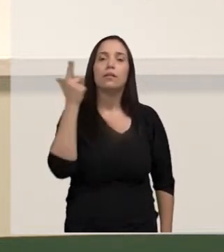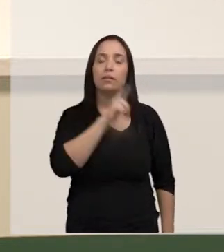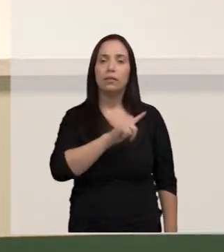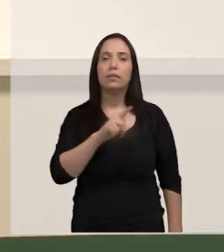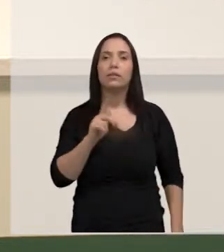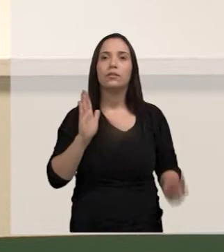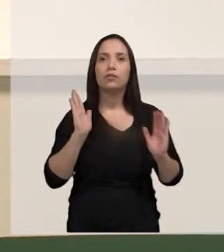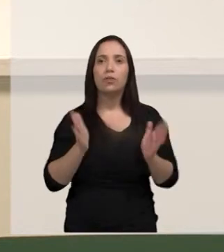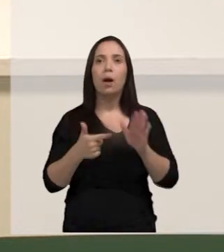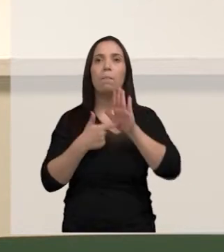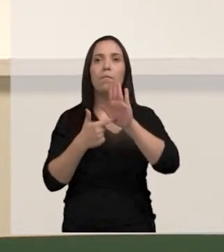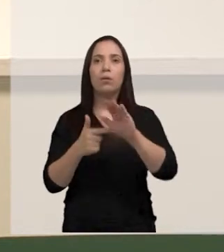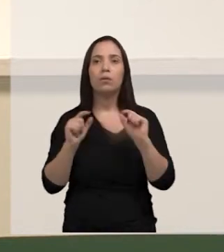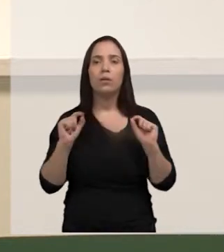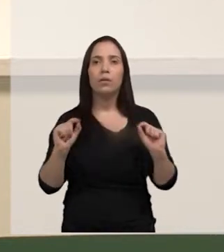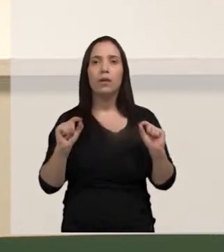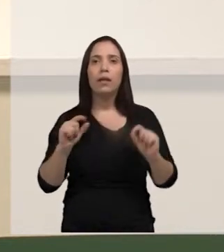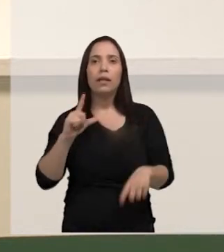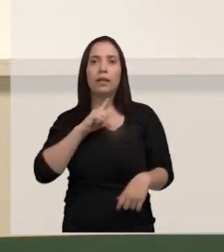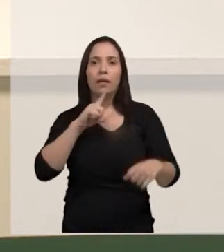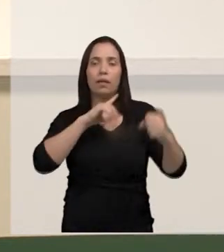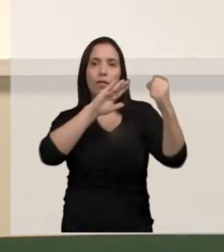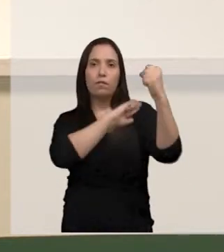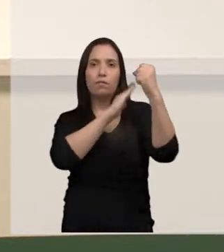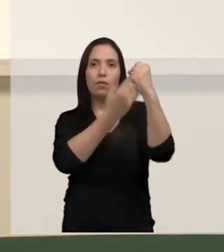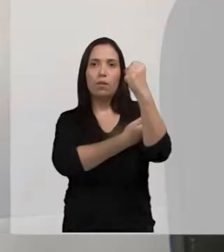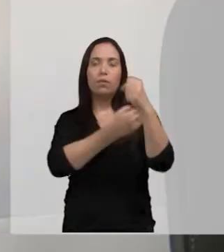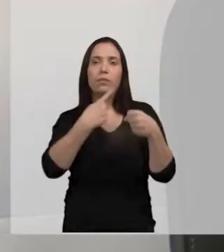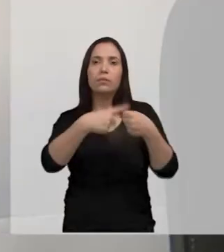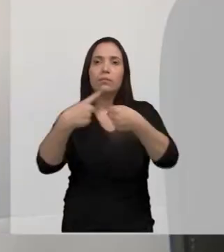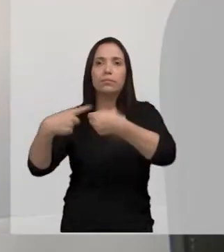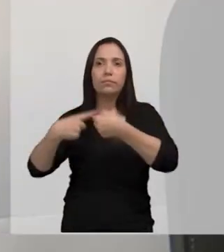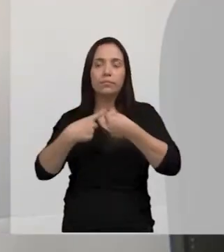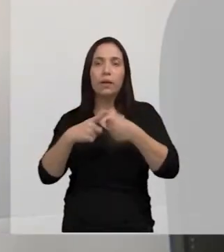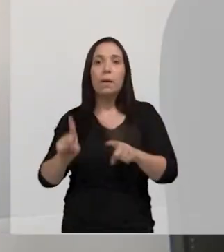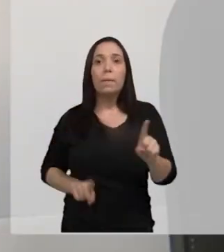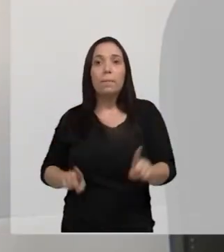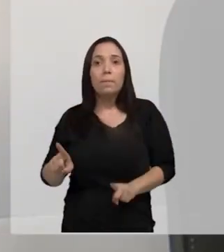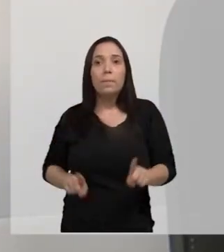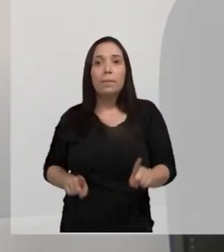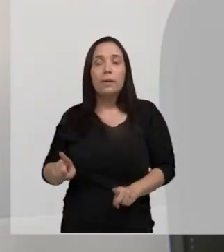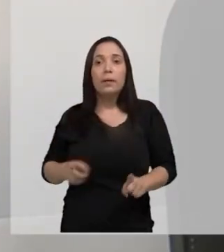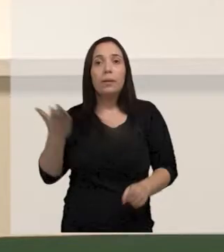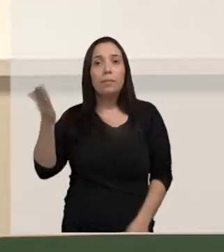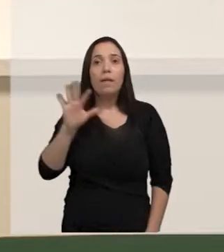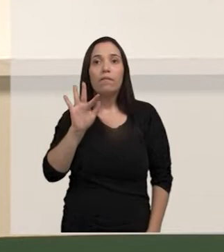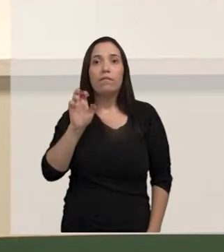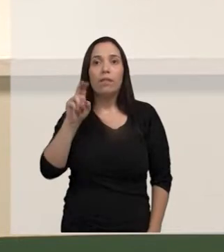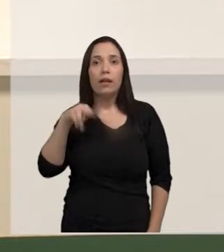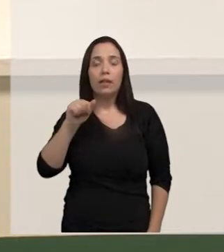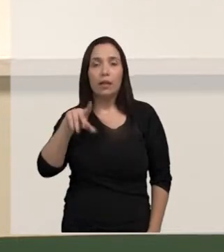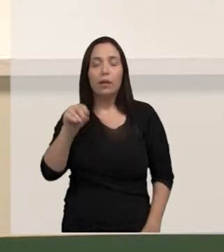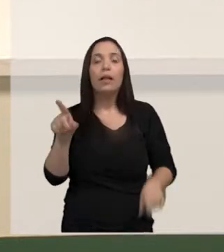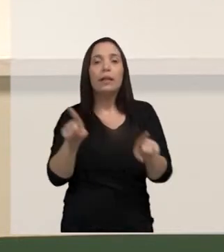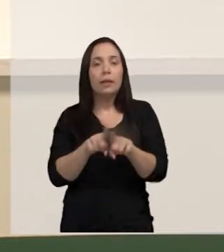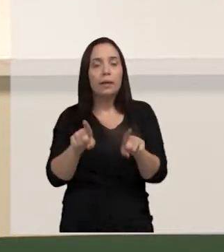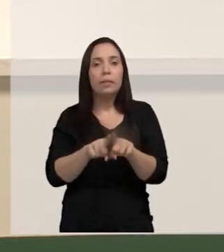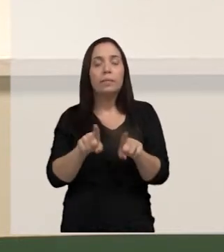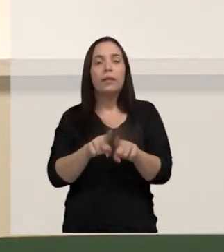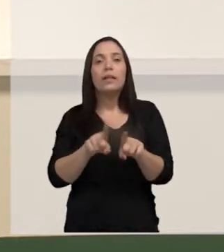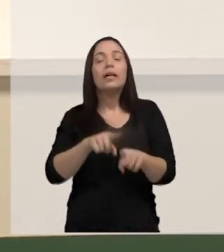Um cara que já tinha demonstrado que tinha força na região do Cariri. E é primo do governador, né, Fernando Santana?